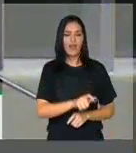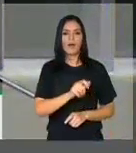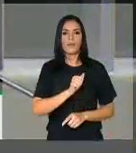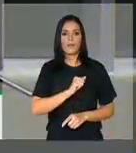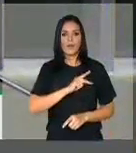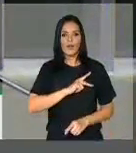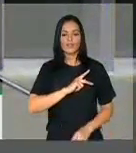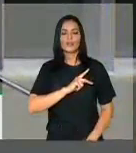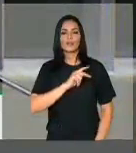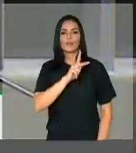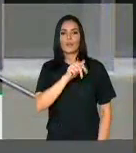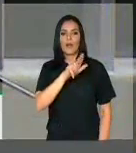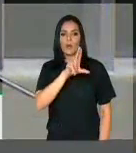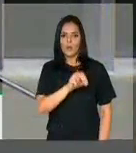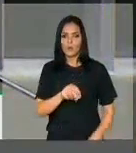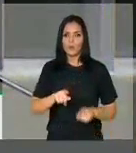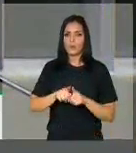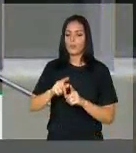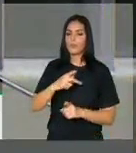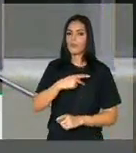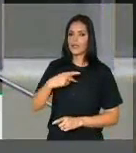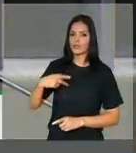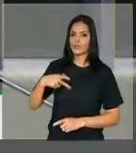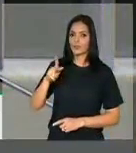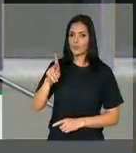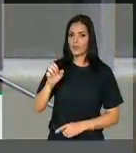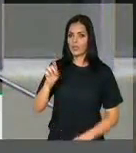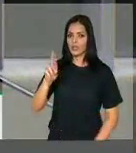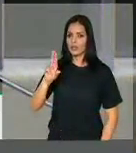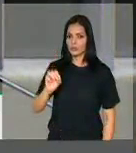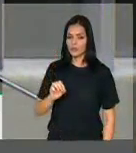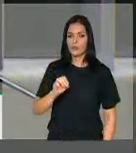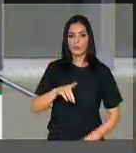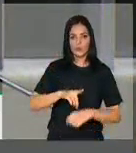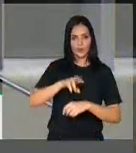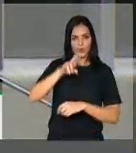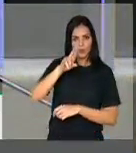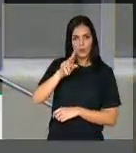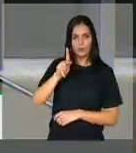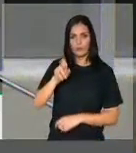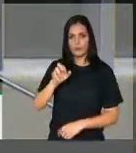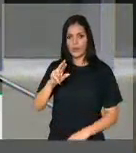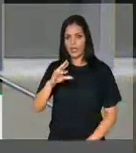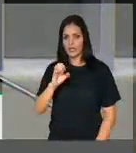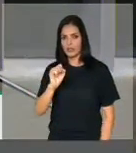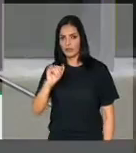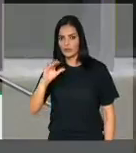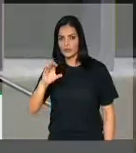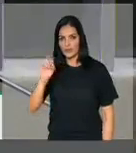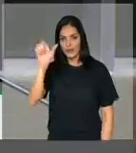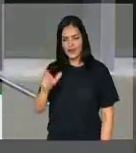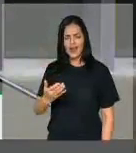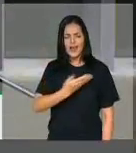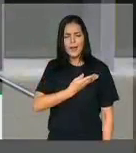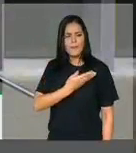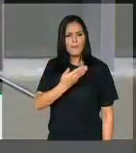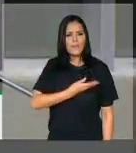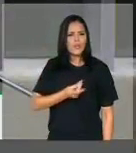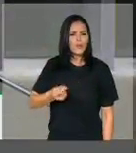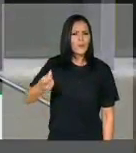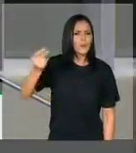Tarso, pastor Pedro Laurindo, doutor Pércio Bider, meu amigo de longa